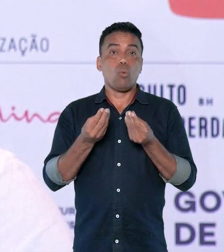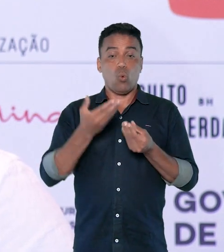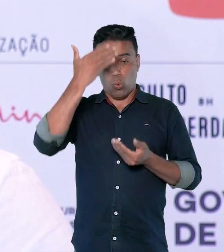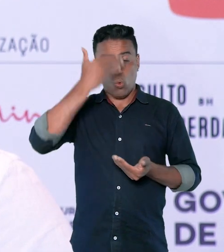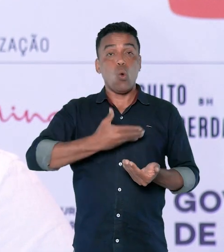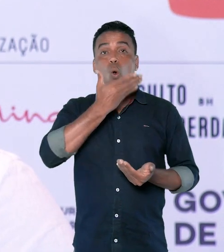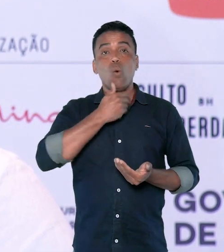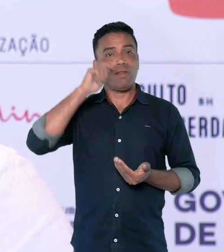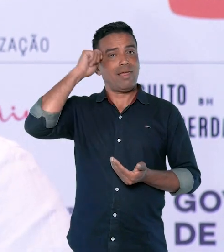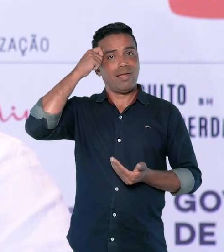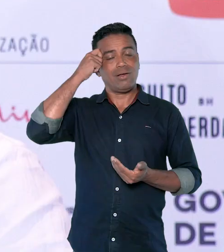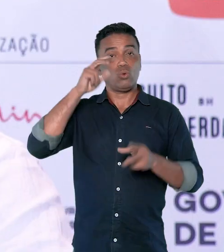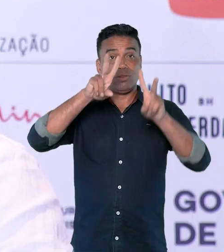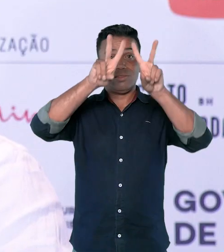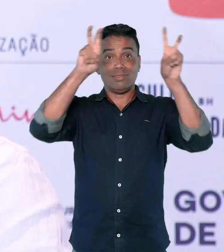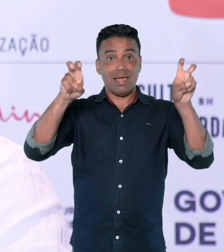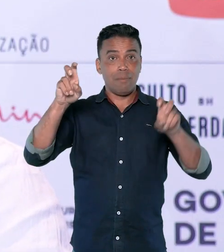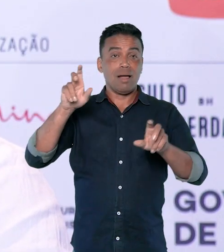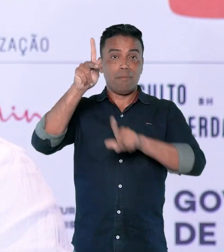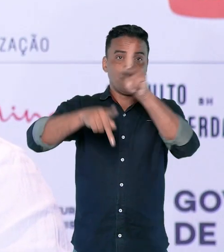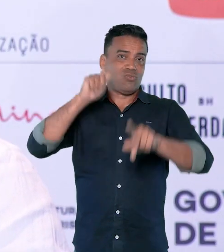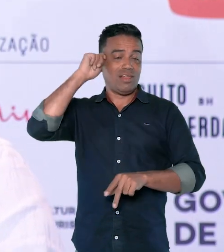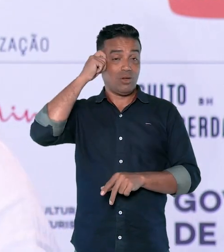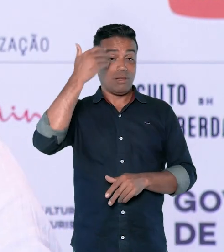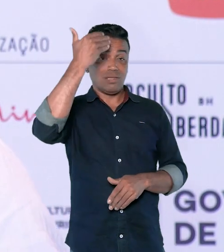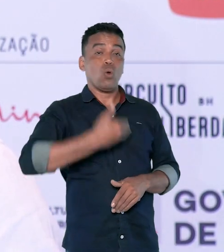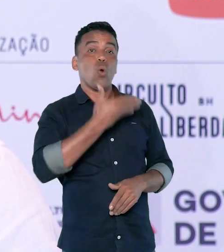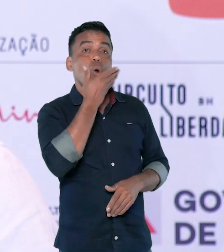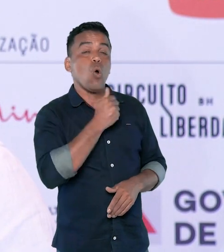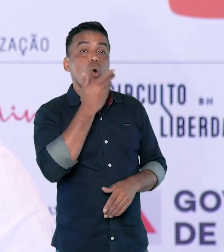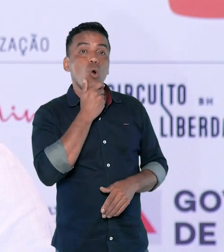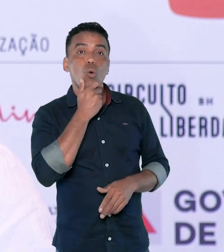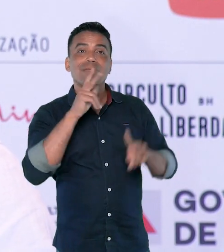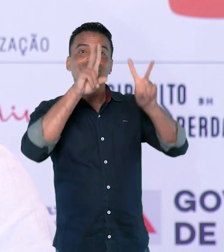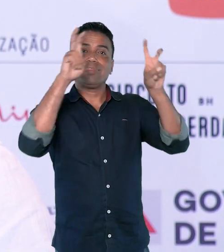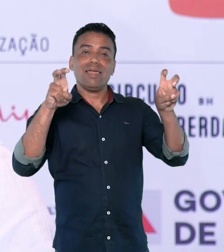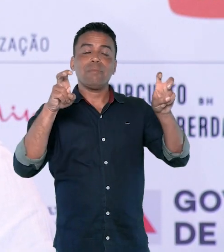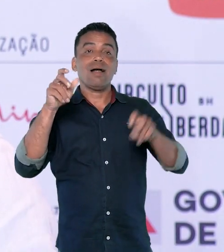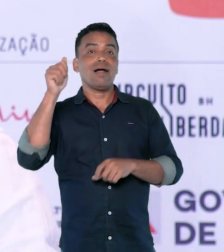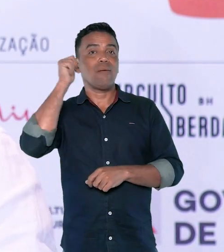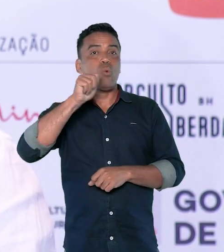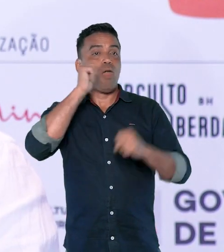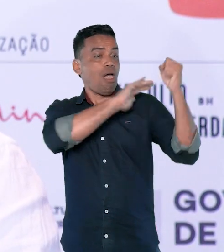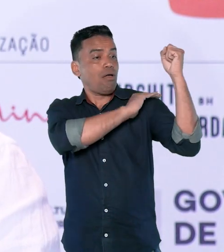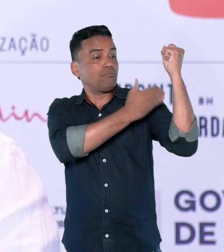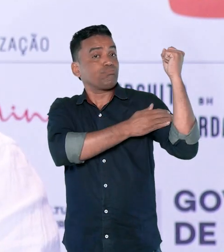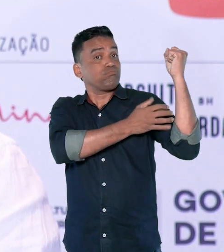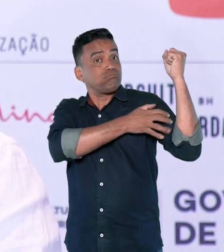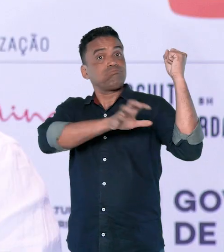negro falando de negritude, mas como homem ter que falar sobre feminismo, por exemplo, com as minhas alunas no ensino